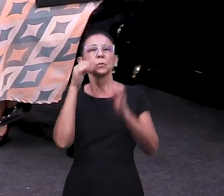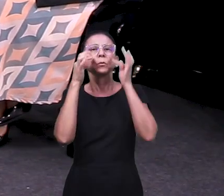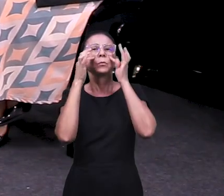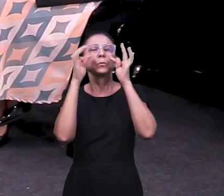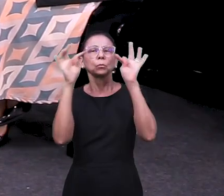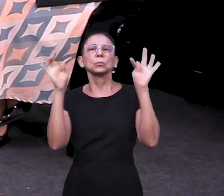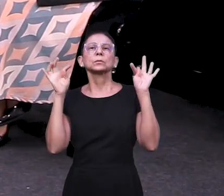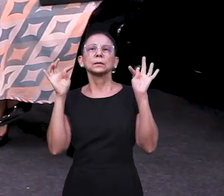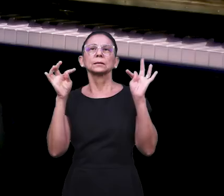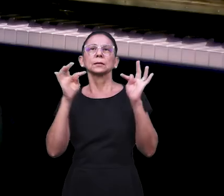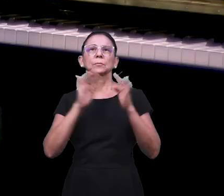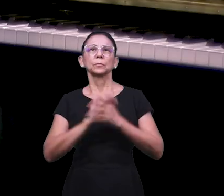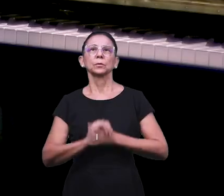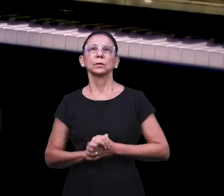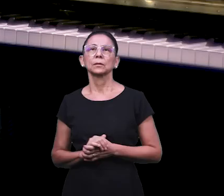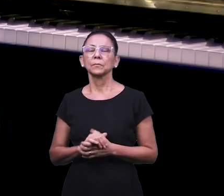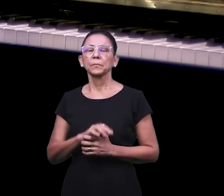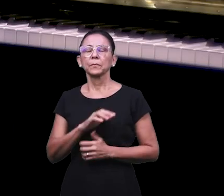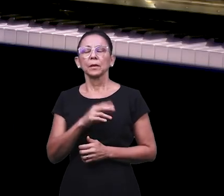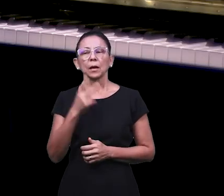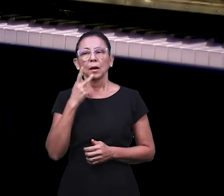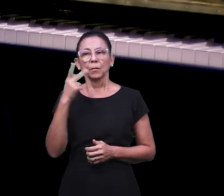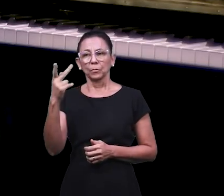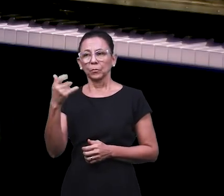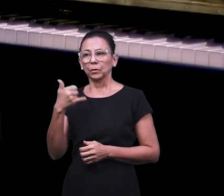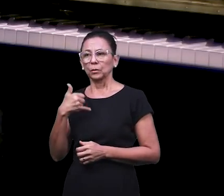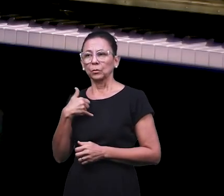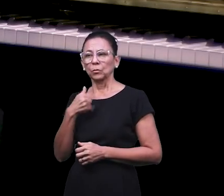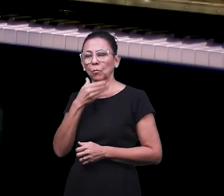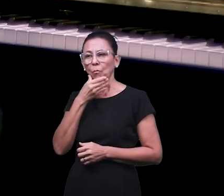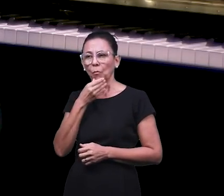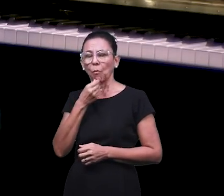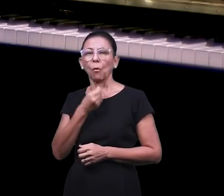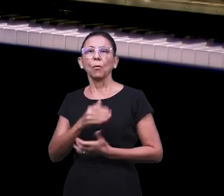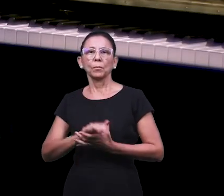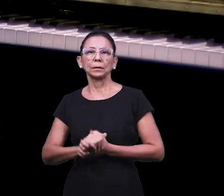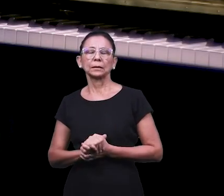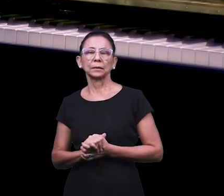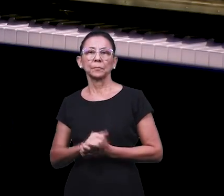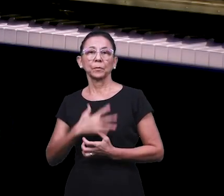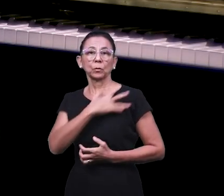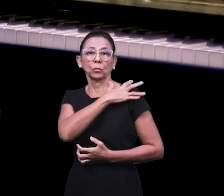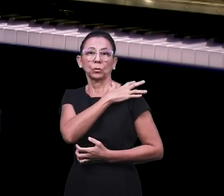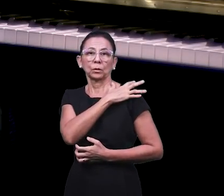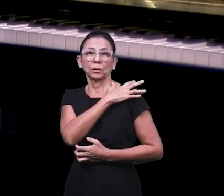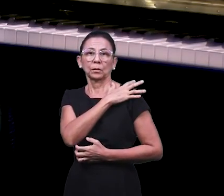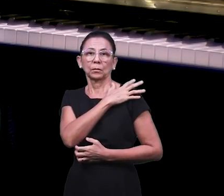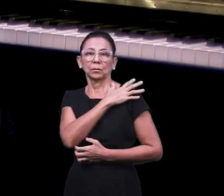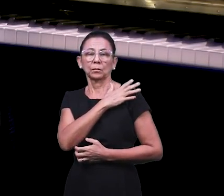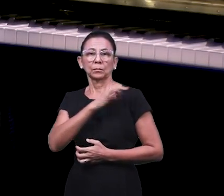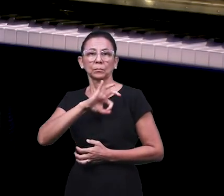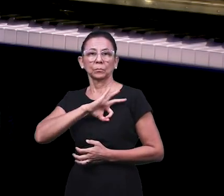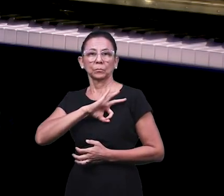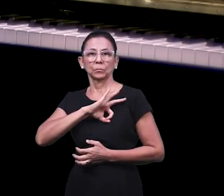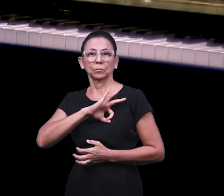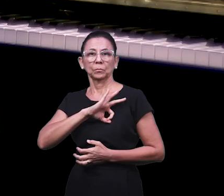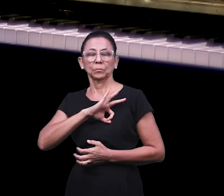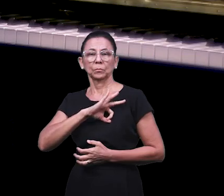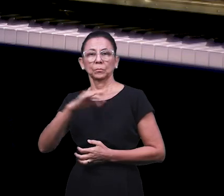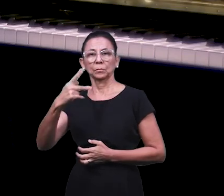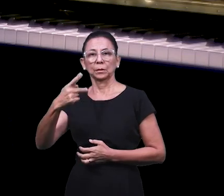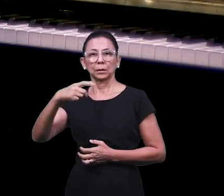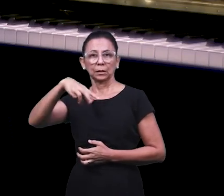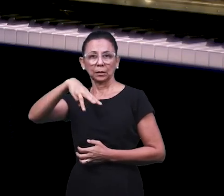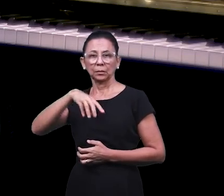coronel da PM, estava muito enfermo, estava com câncer em estado terminal, e ela levou para ele alguns louvores